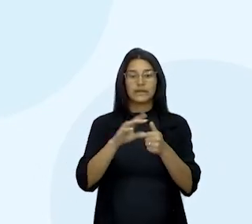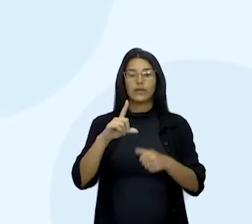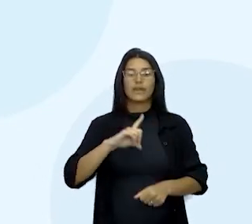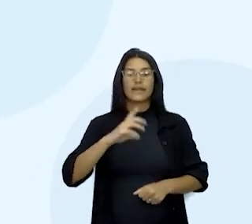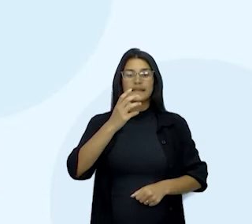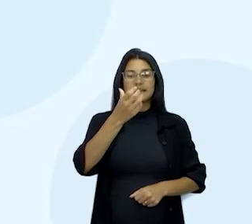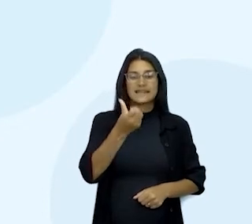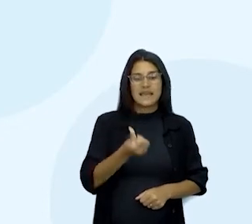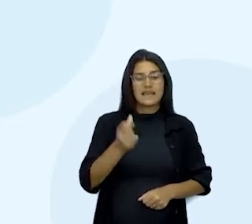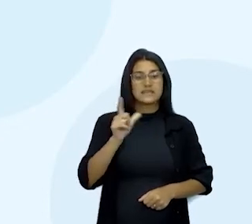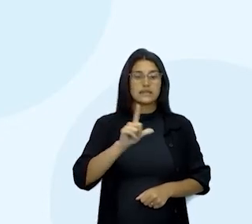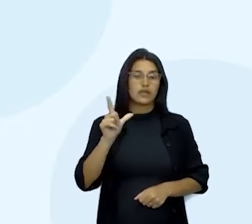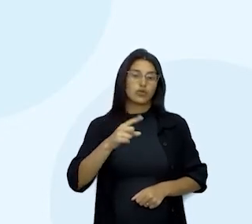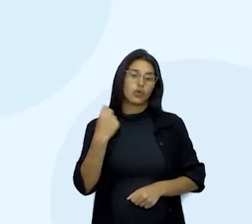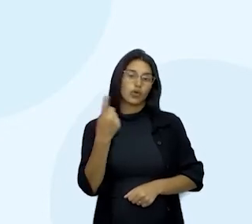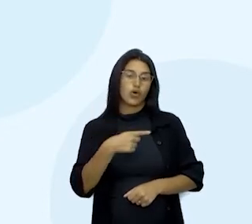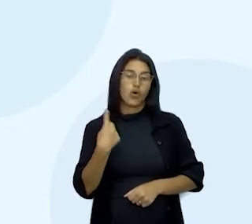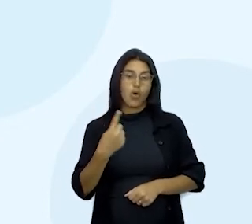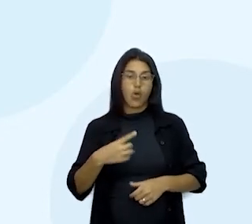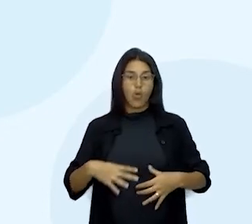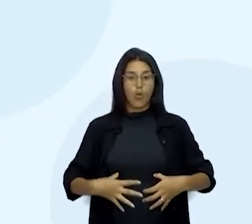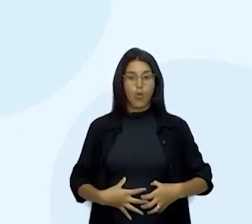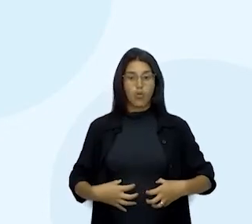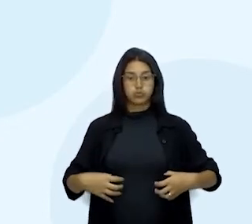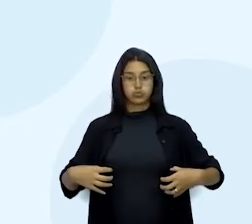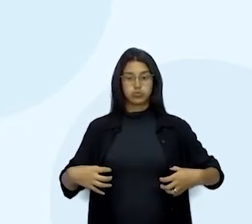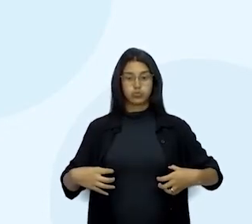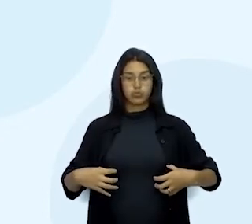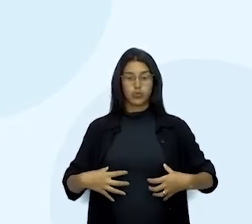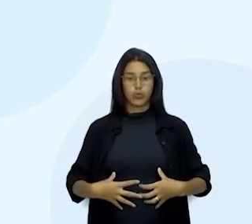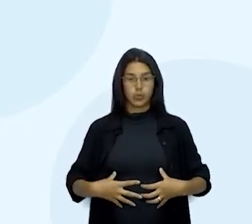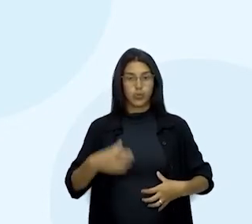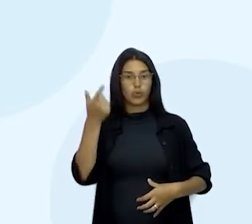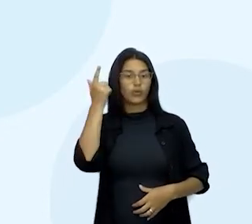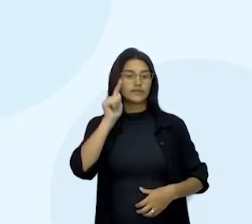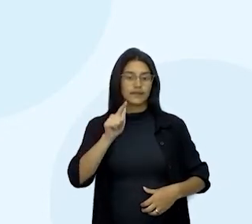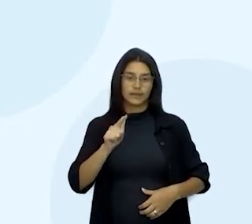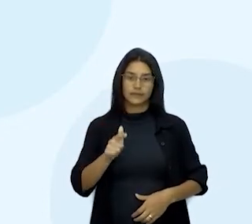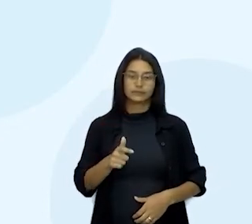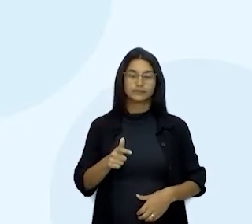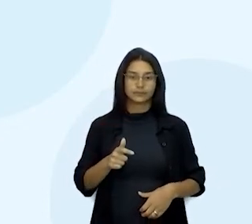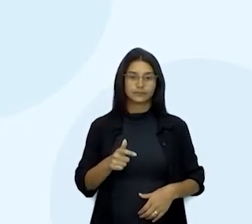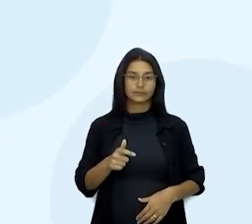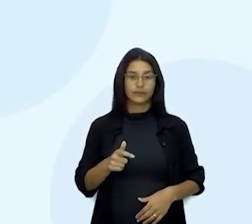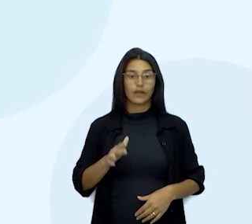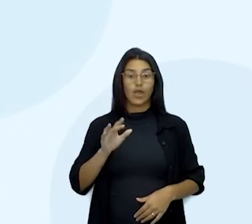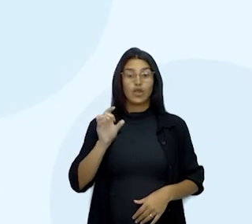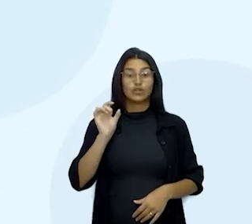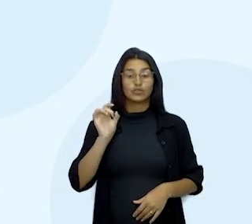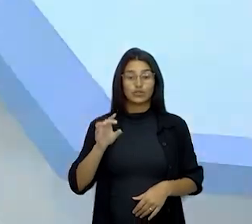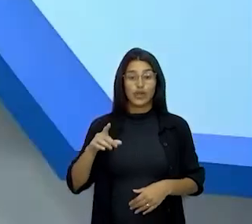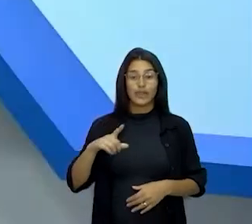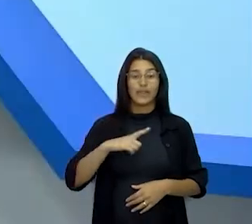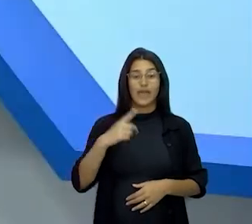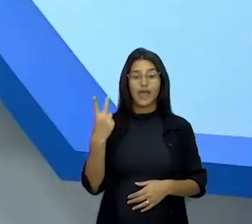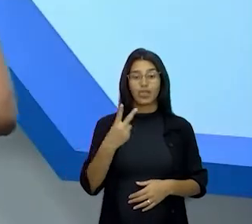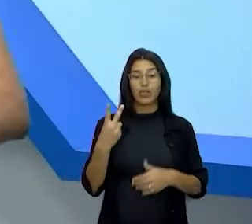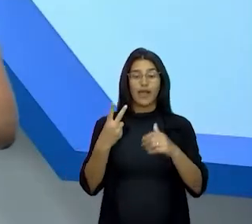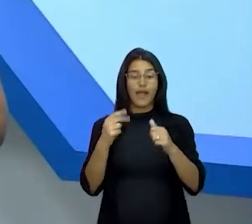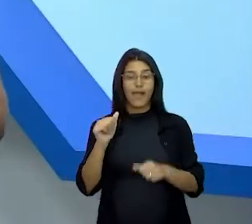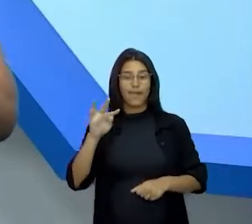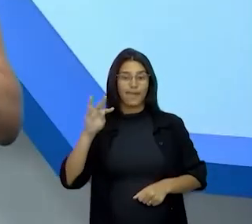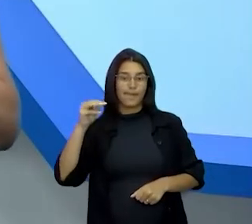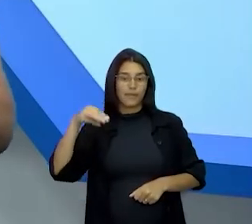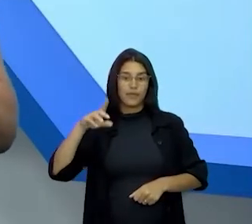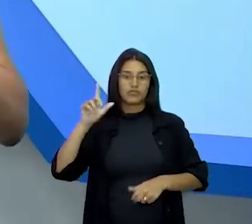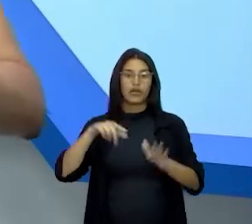de ar que o nosso pulmão consegue reter aí de ar, tá certo? No pulmão. Então, só de estar a 2 atm, você